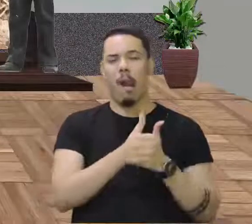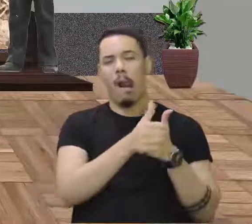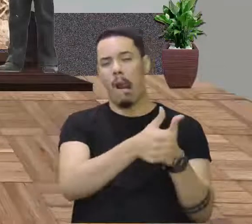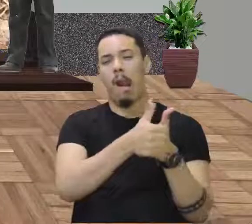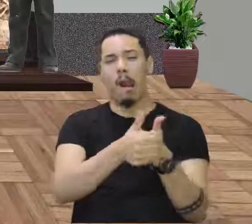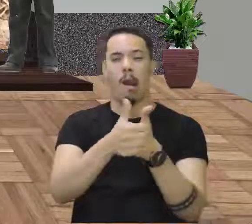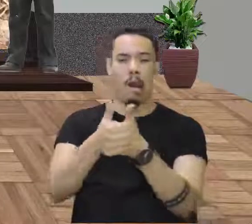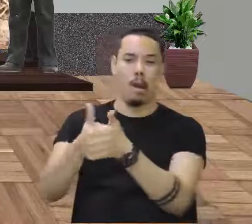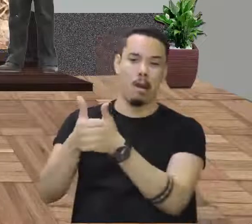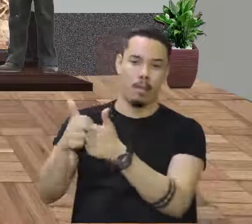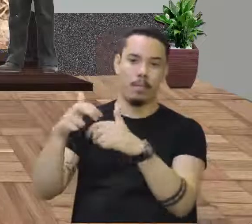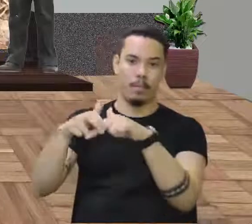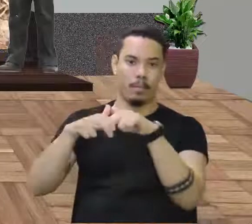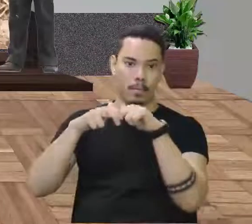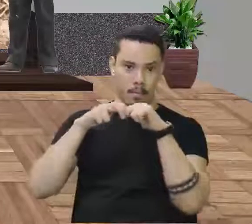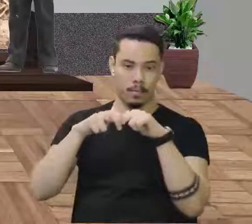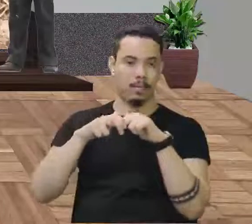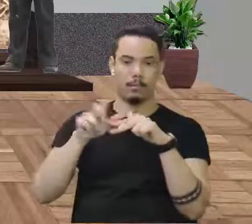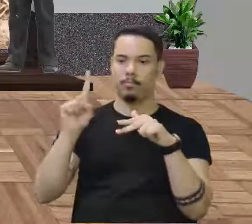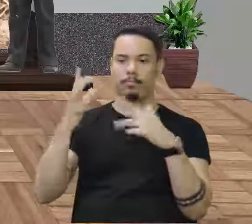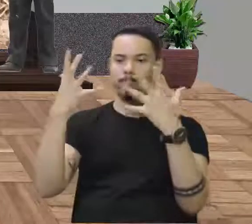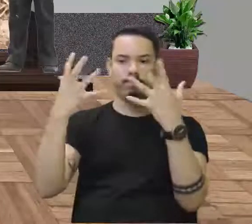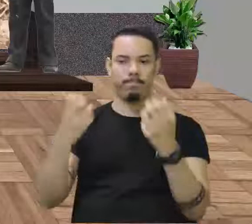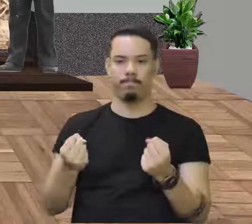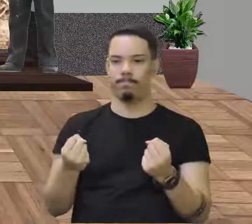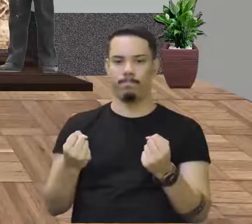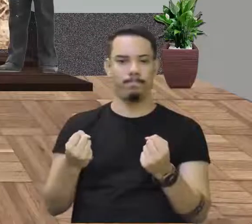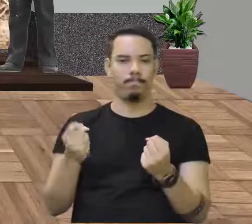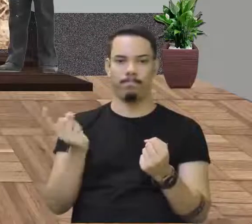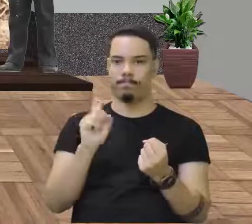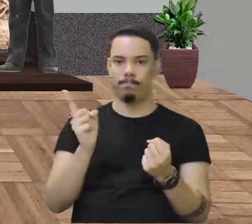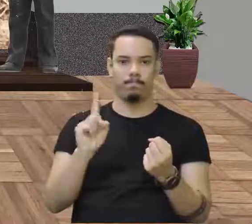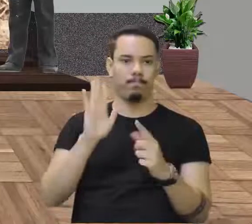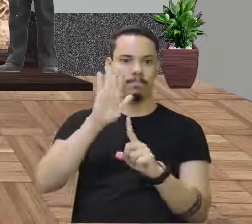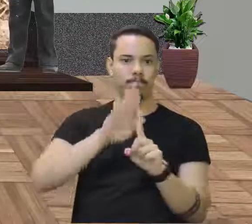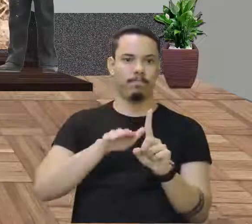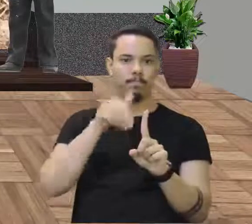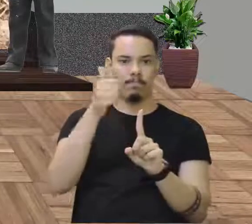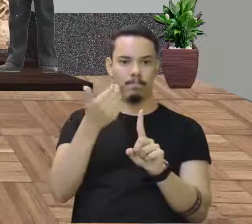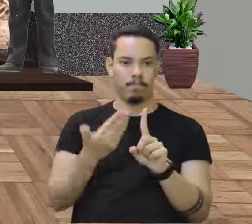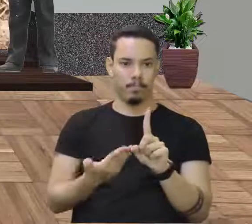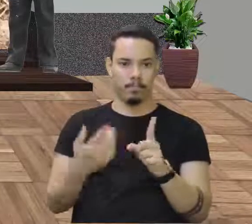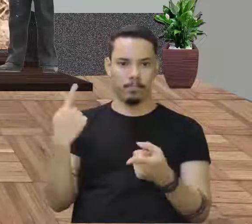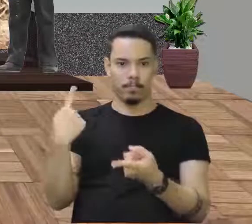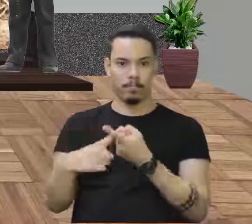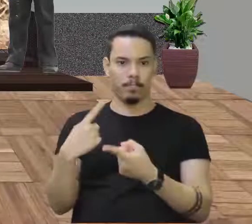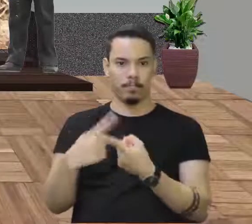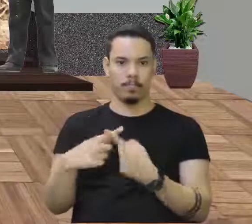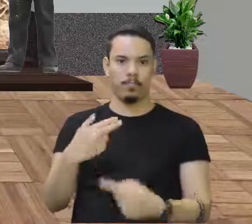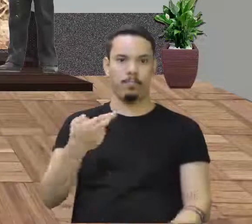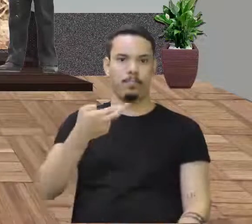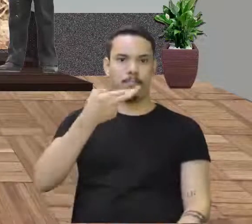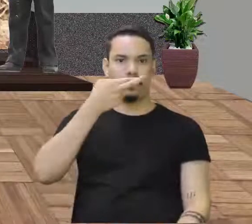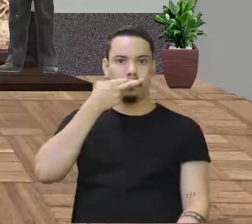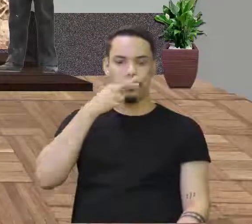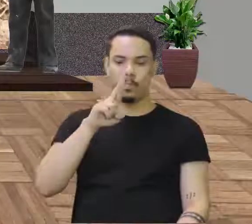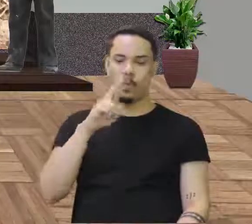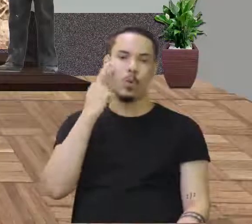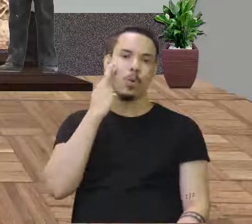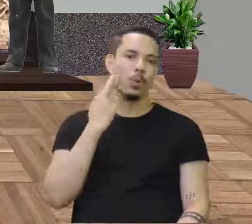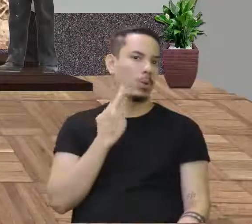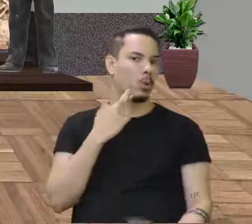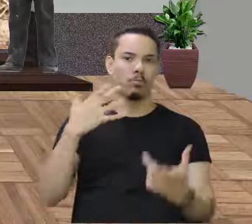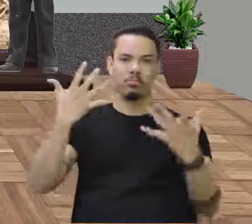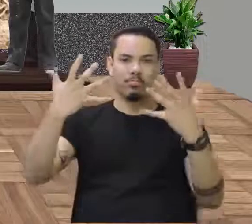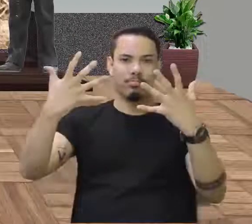Getúlio Vargas. É por isso que Rondon não aceita a homenagem de seu território federal de Rondônia, quando Getúlio Vargas